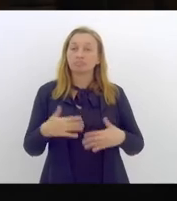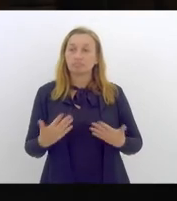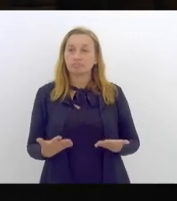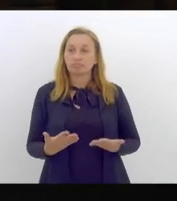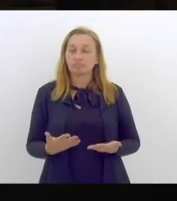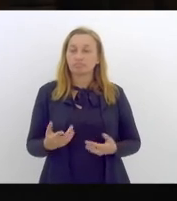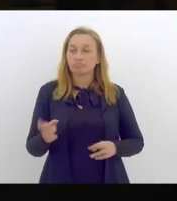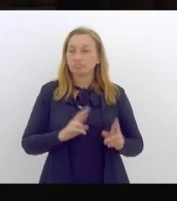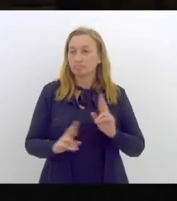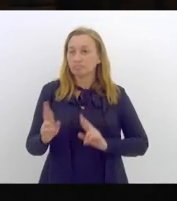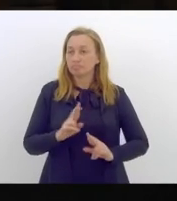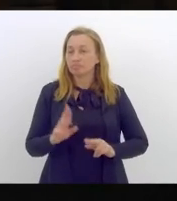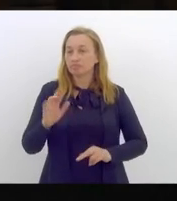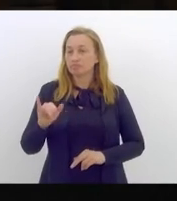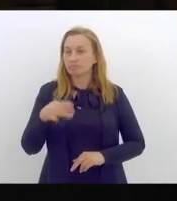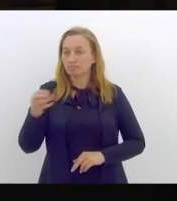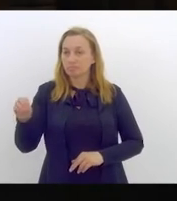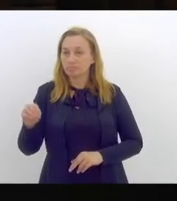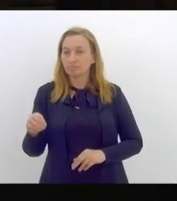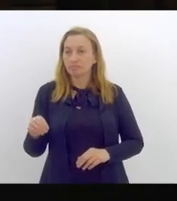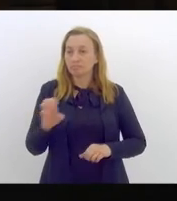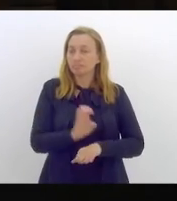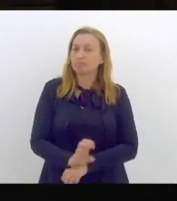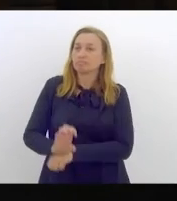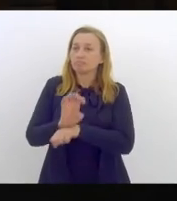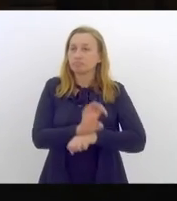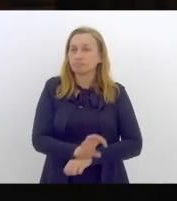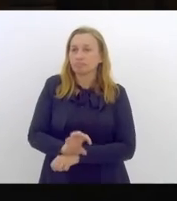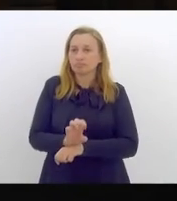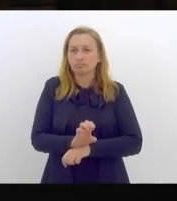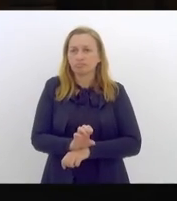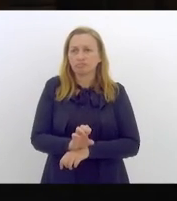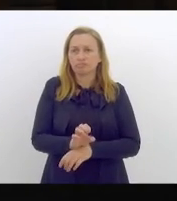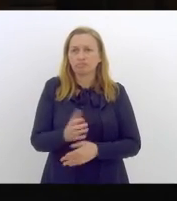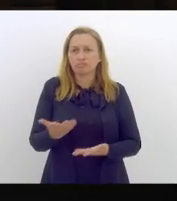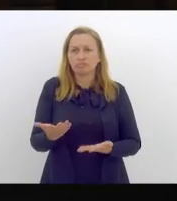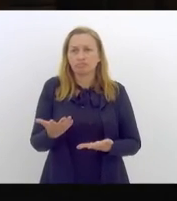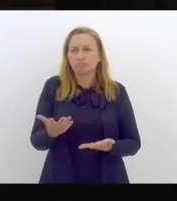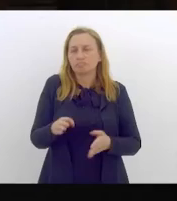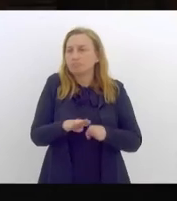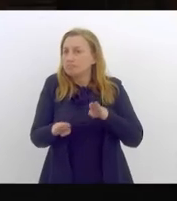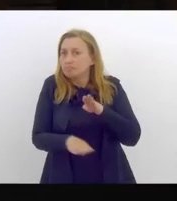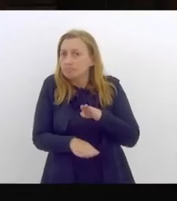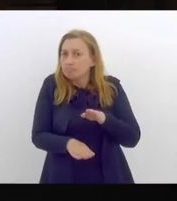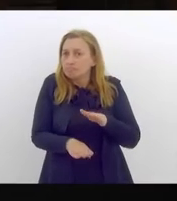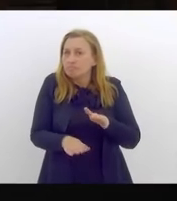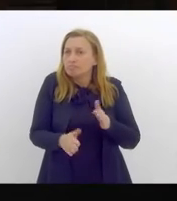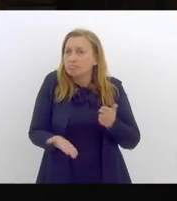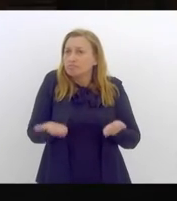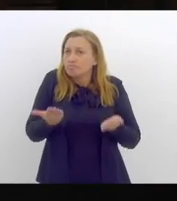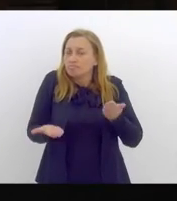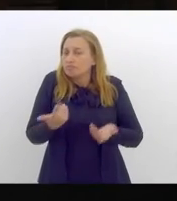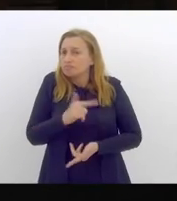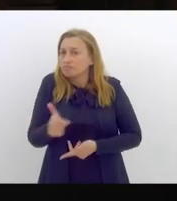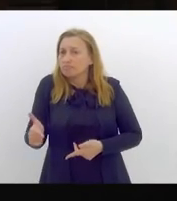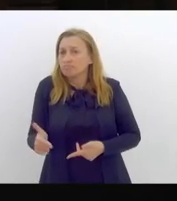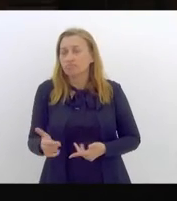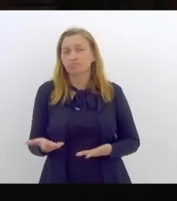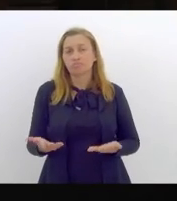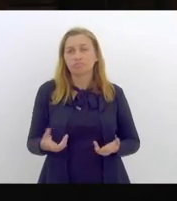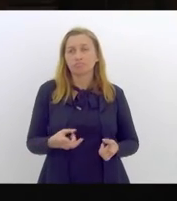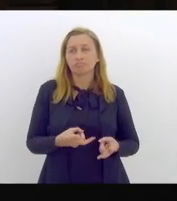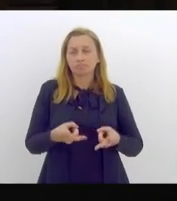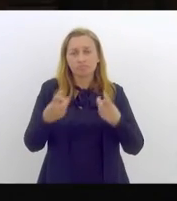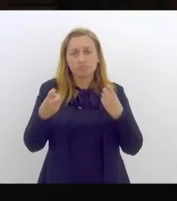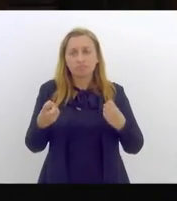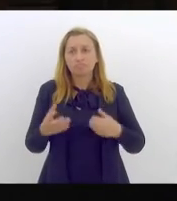a relação da União com os estados, ela é completamente desigual, ela é desequilibrada. Perceba